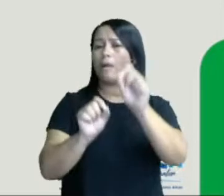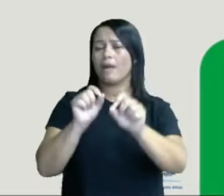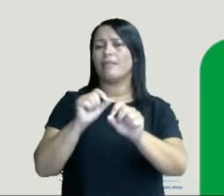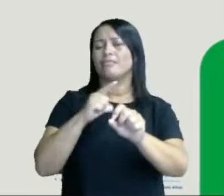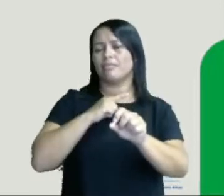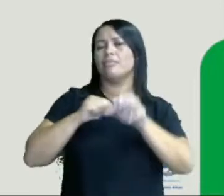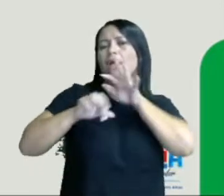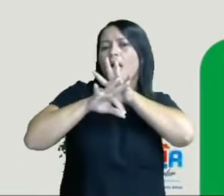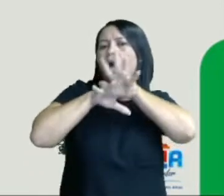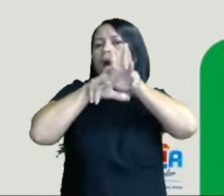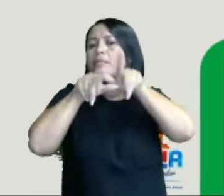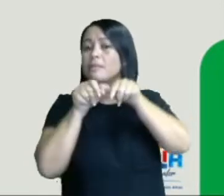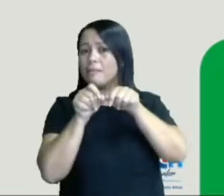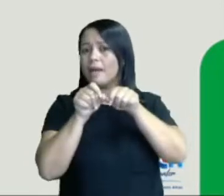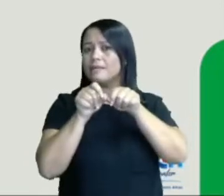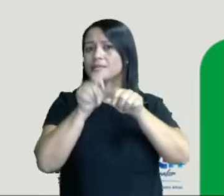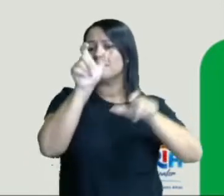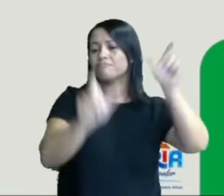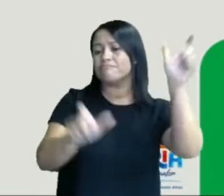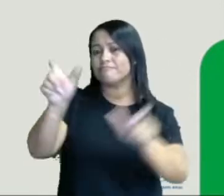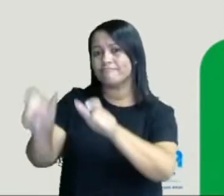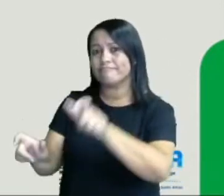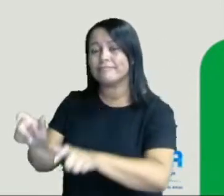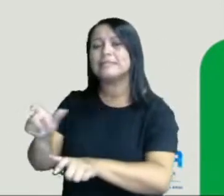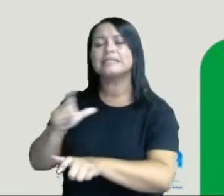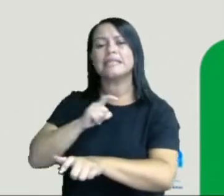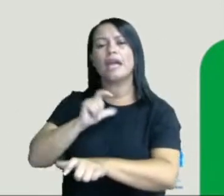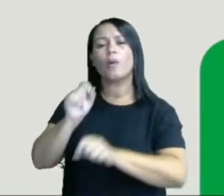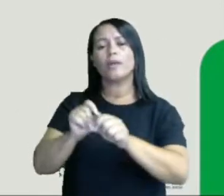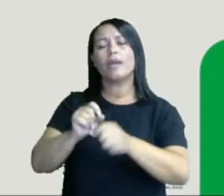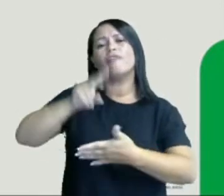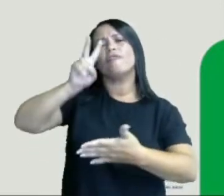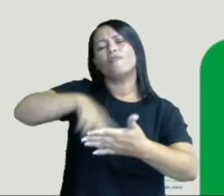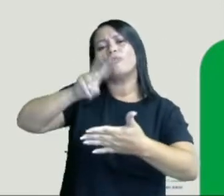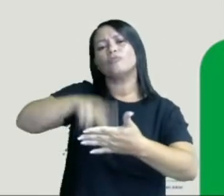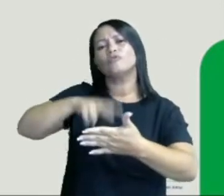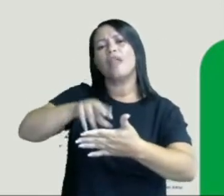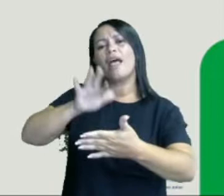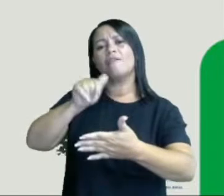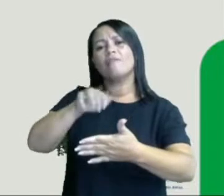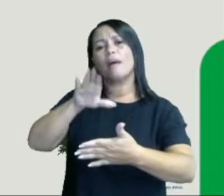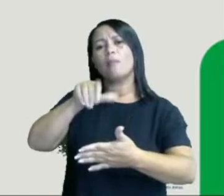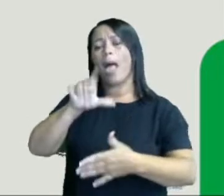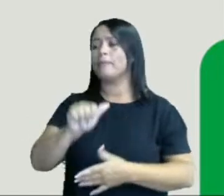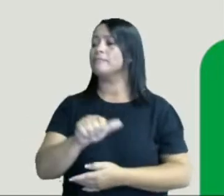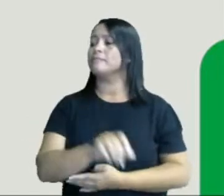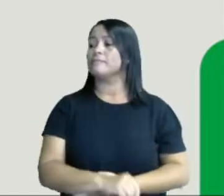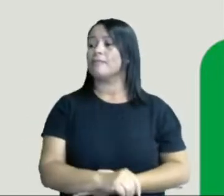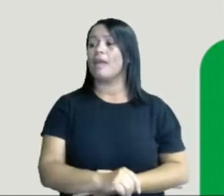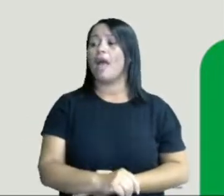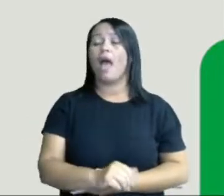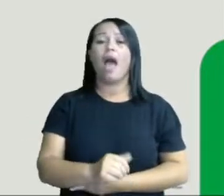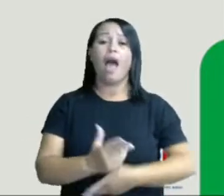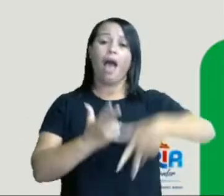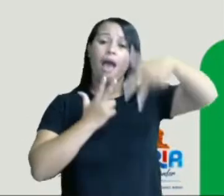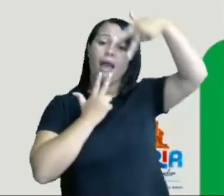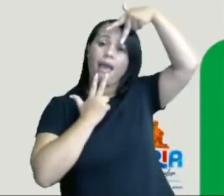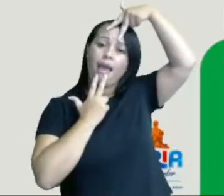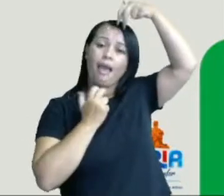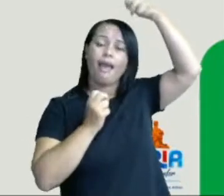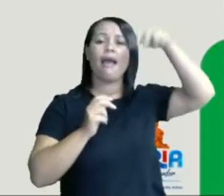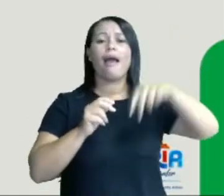são animais os personagens, tá certo? Então vamos ler a fábula aqui comigo. A cabra e o